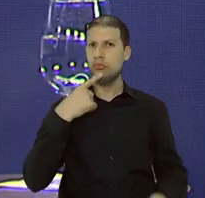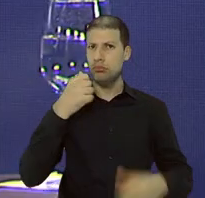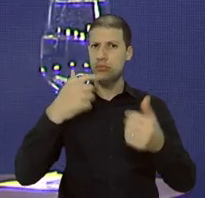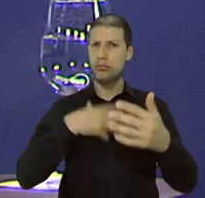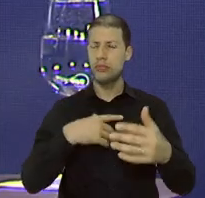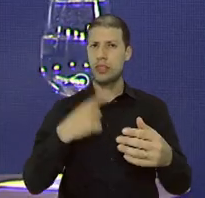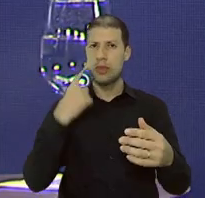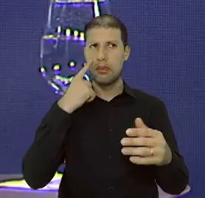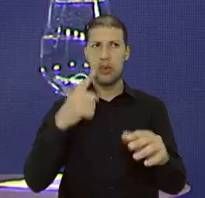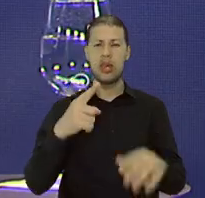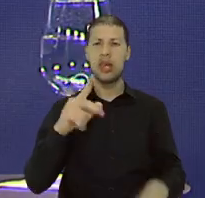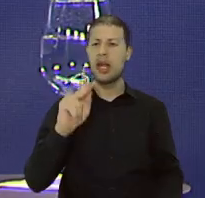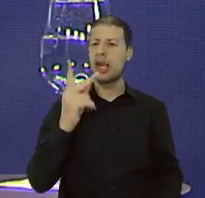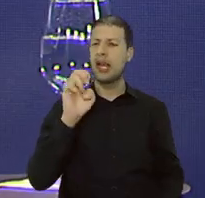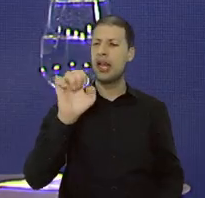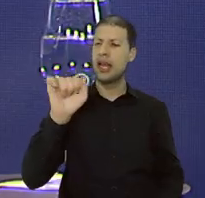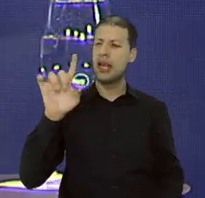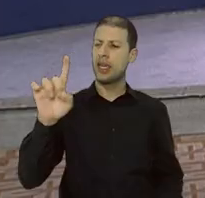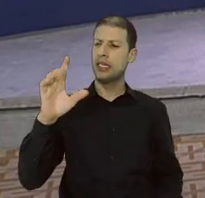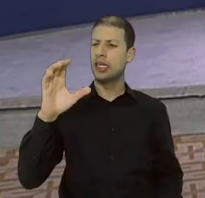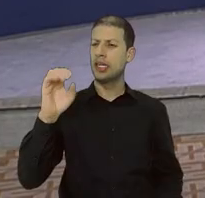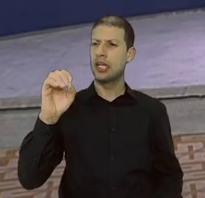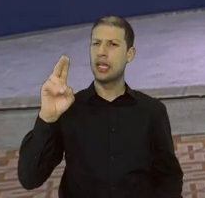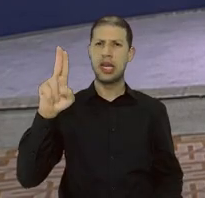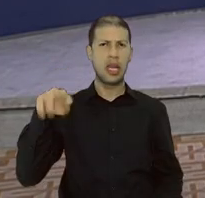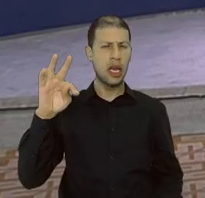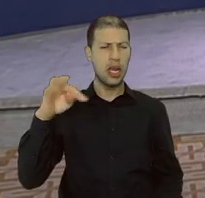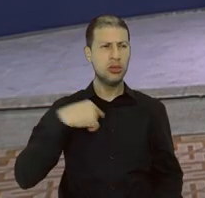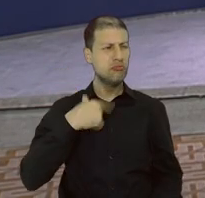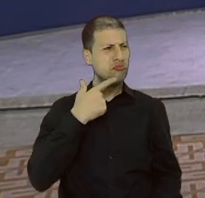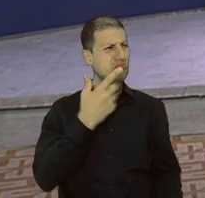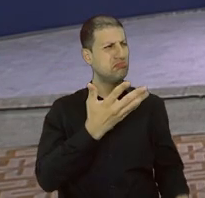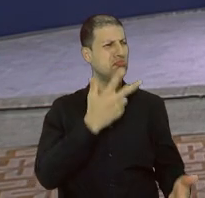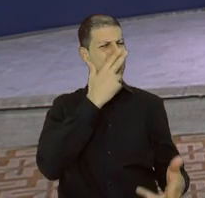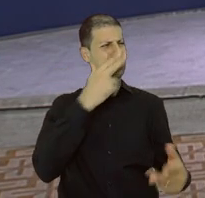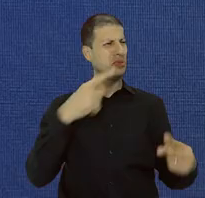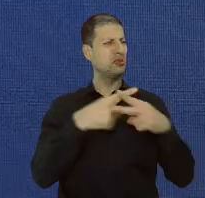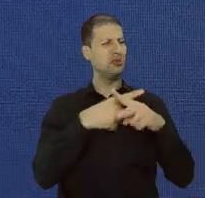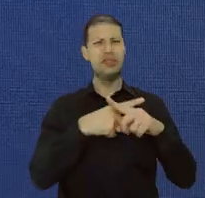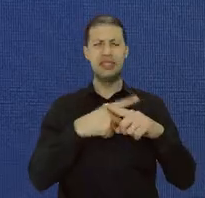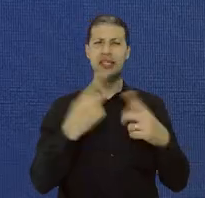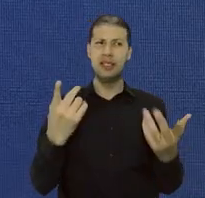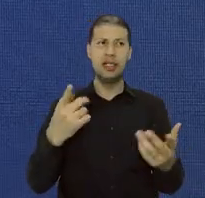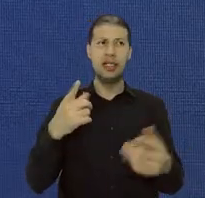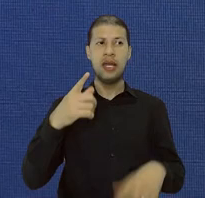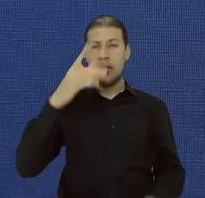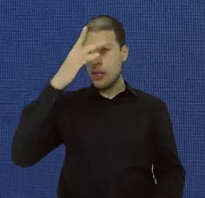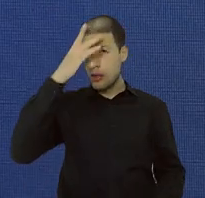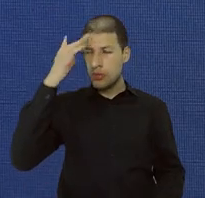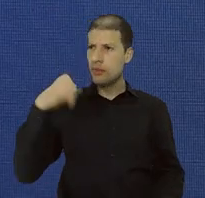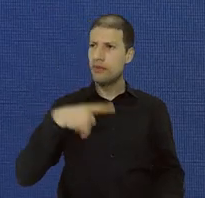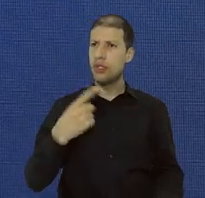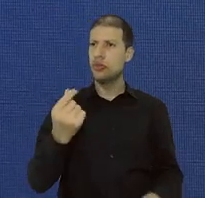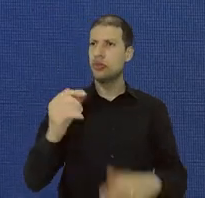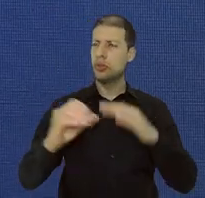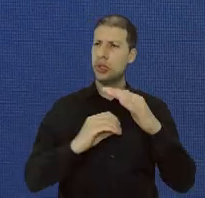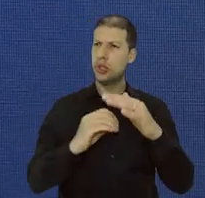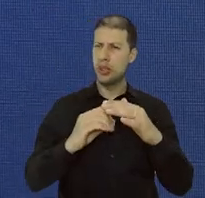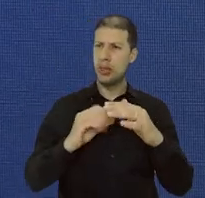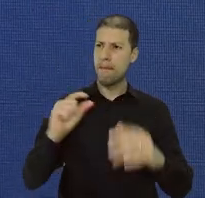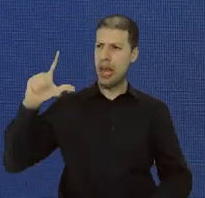não fazia sentido na minha cabeça faz sentido então a gente olhava muito a receita para o radical mas do que radical